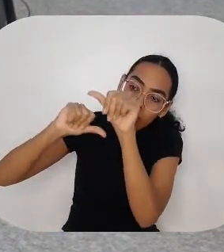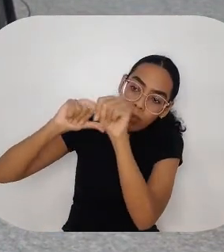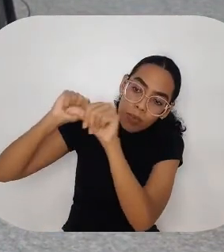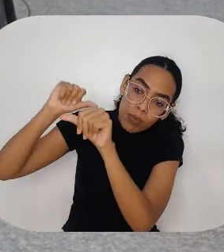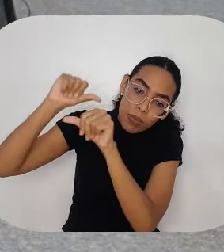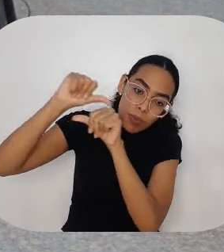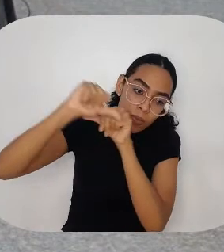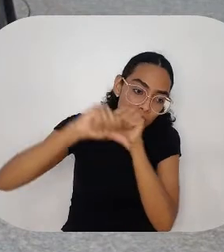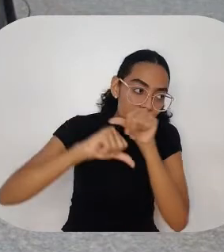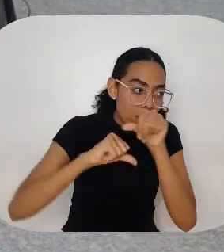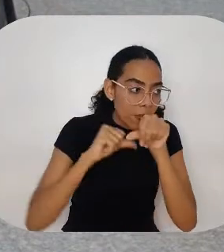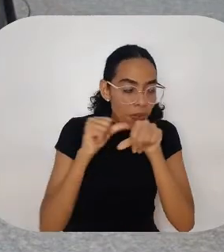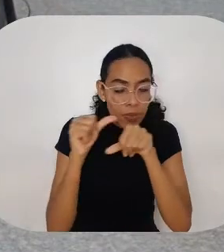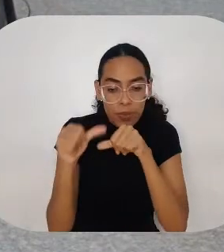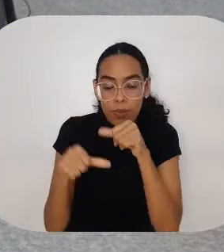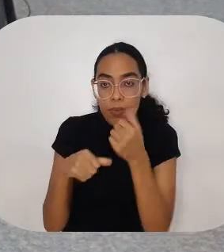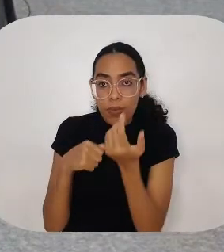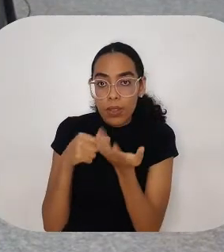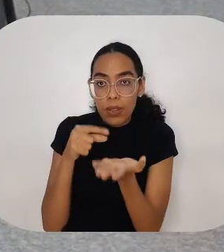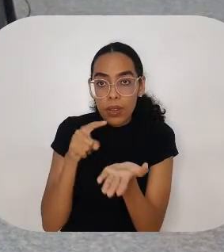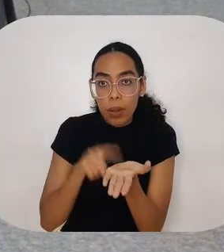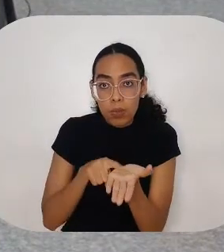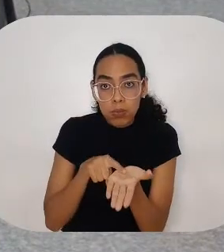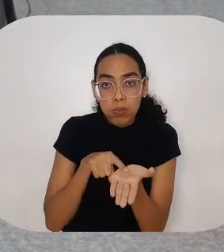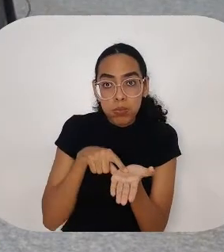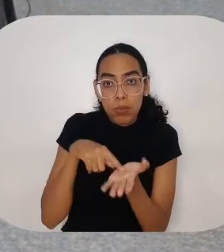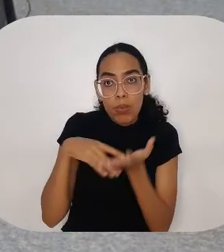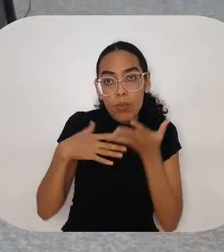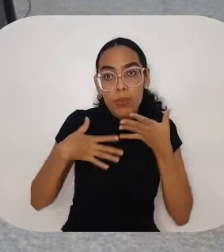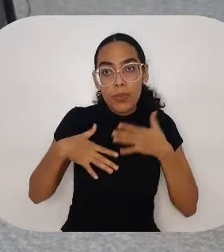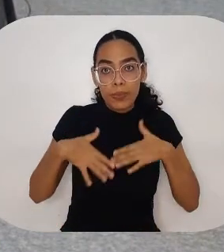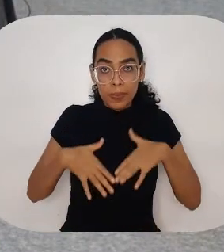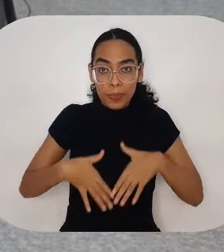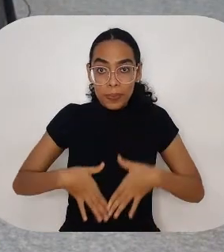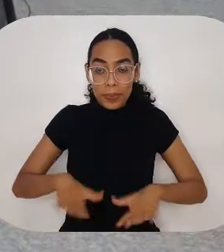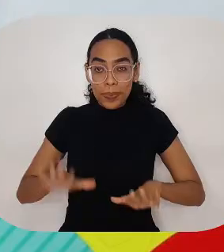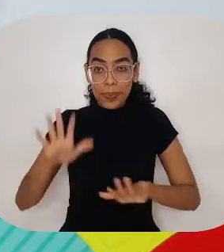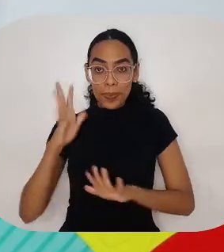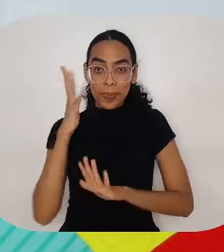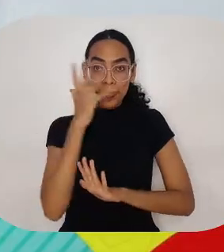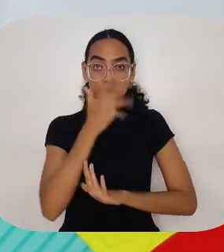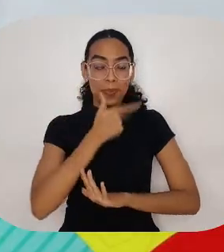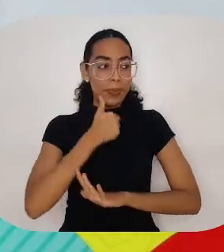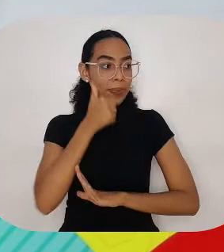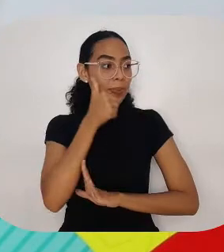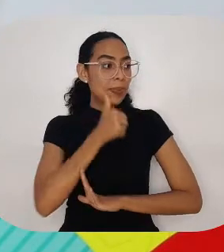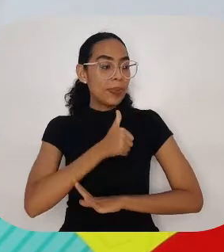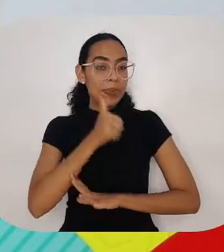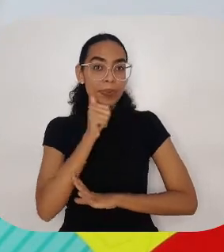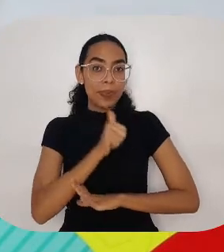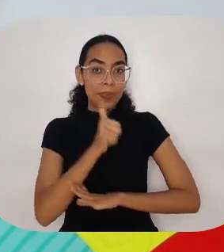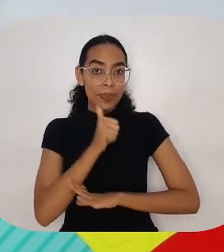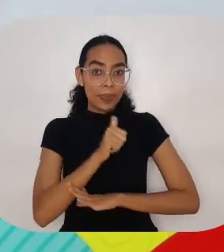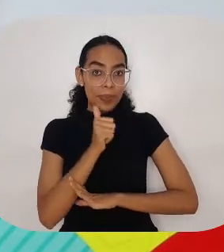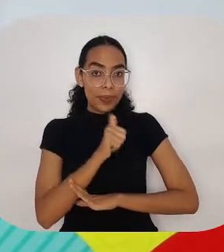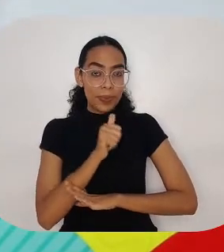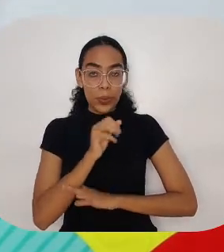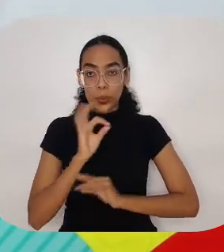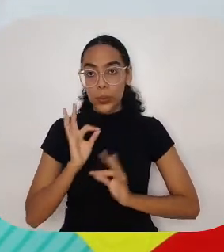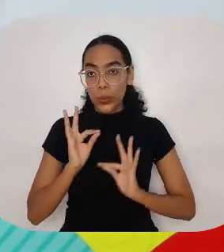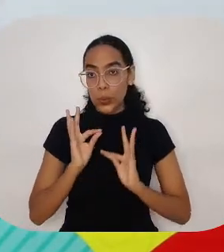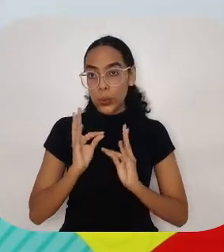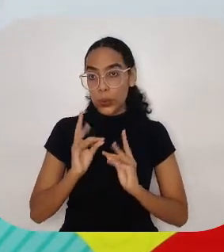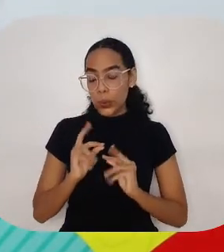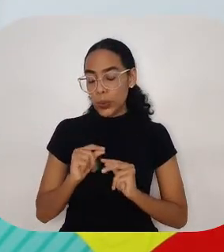desceu até o chão, toda fantasiada de matutinha. Gente, até o dentinho pintado de preto